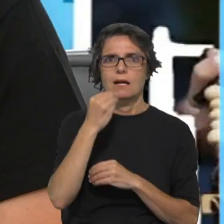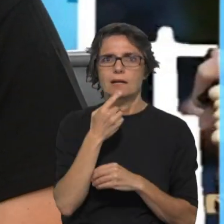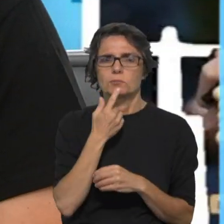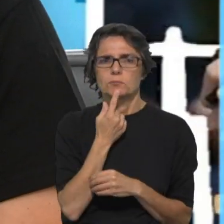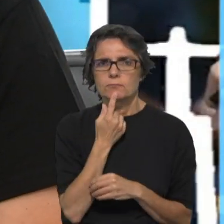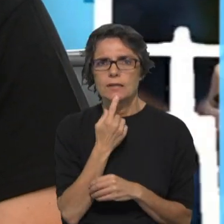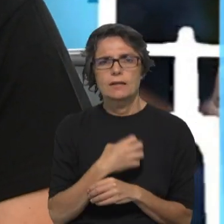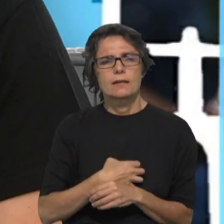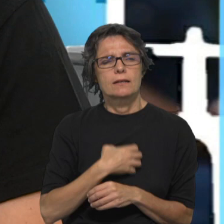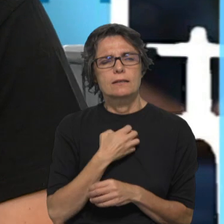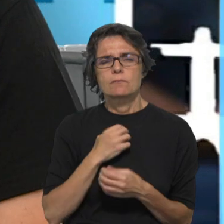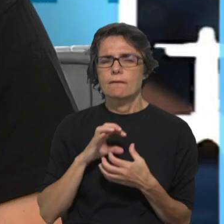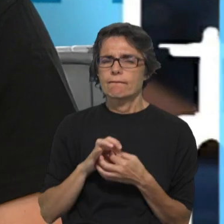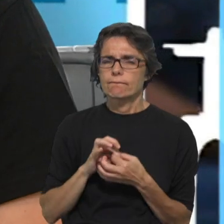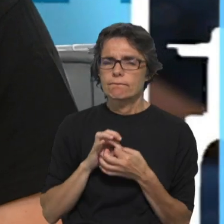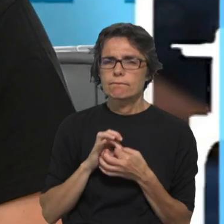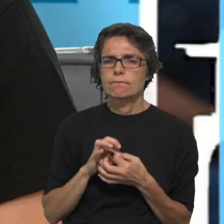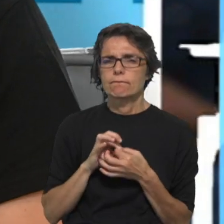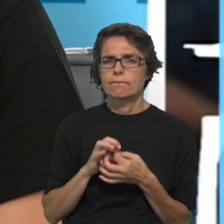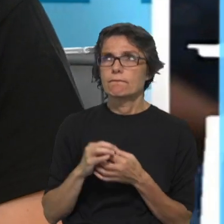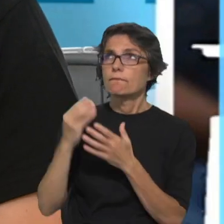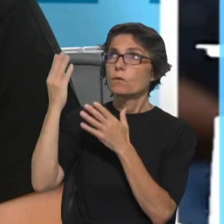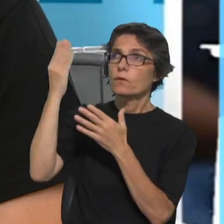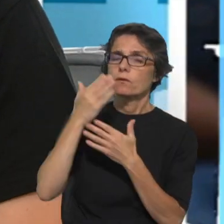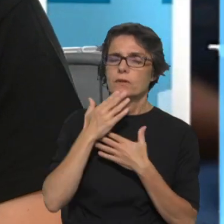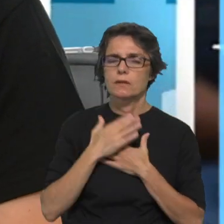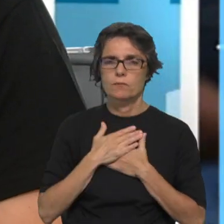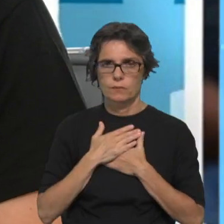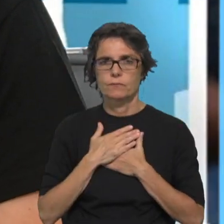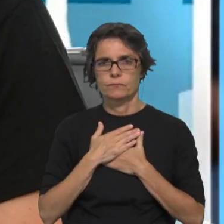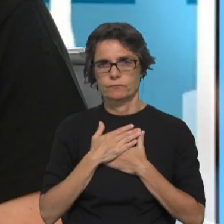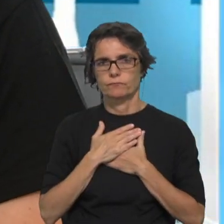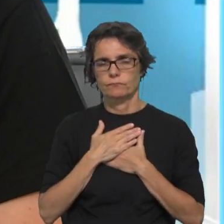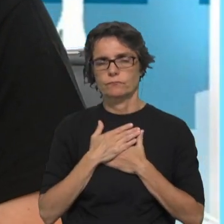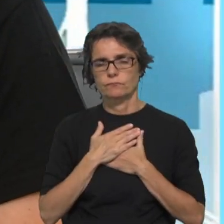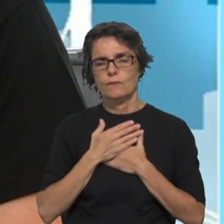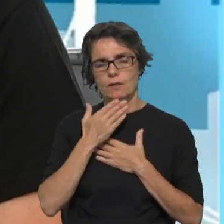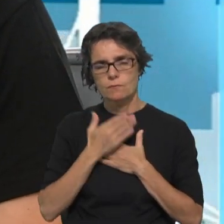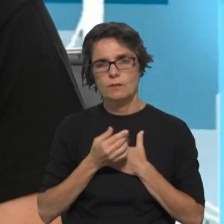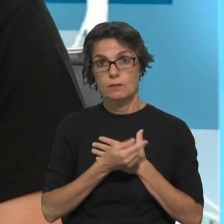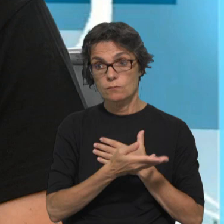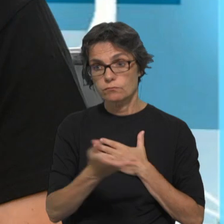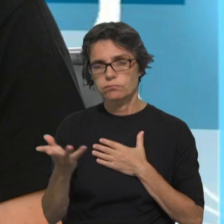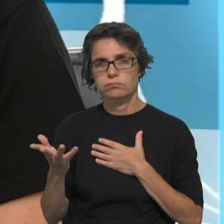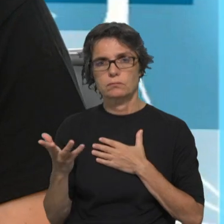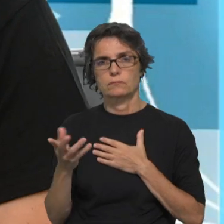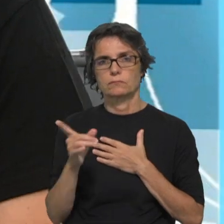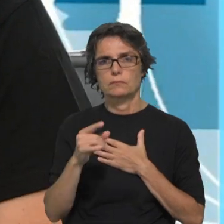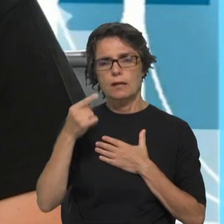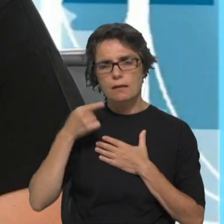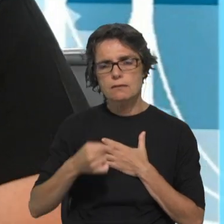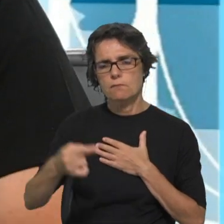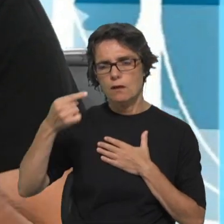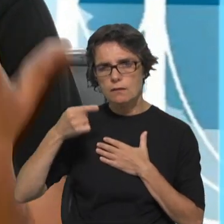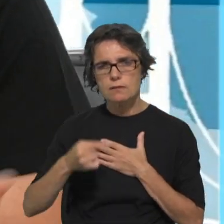ser fiel àquilo que é o dom recebido por Deus. Por isso, todas essas experiências missionárias, sejam as semanas